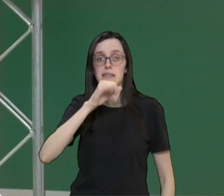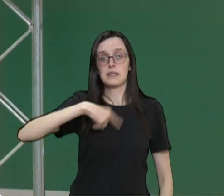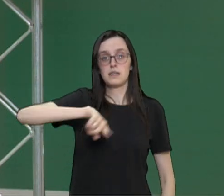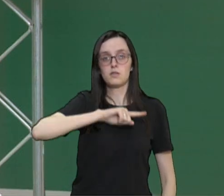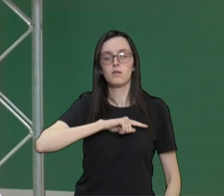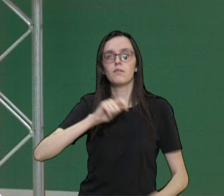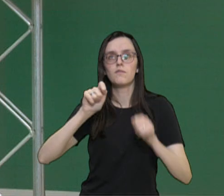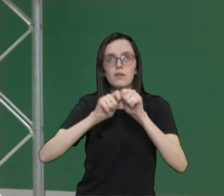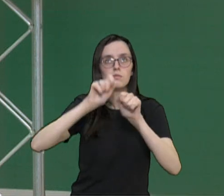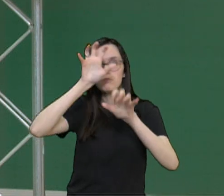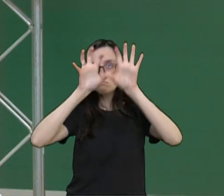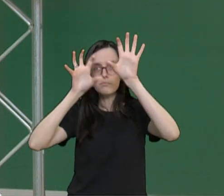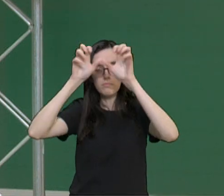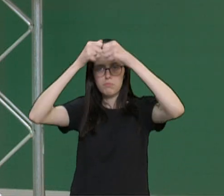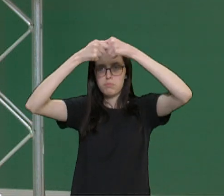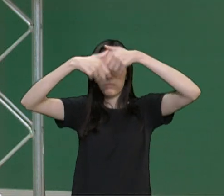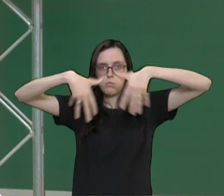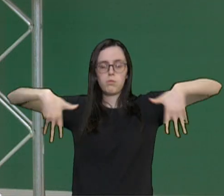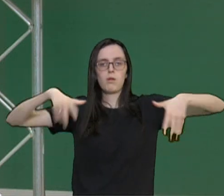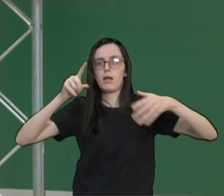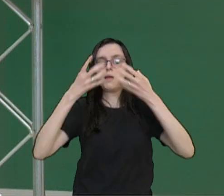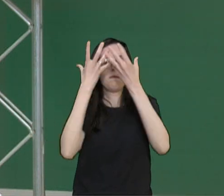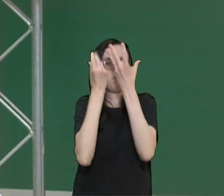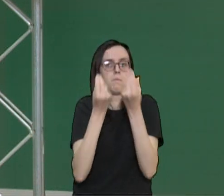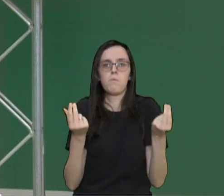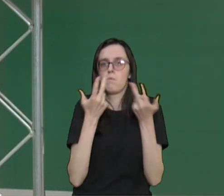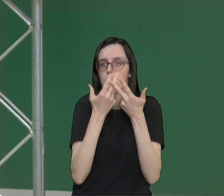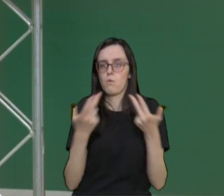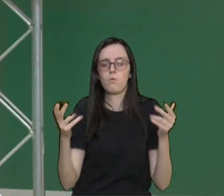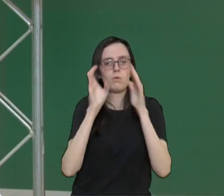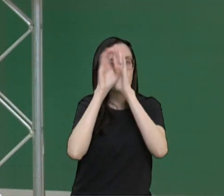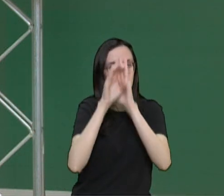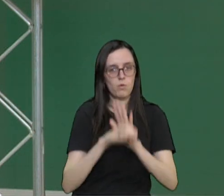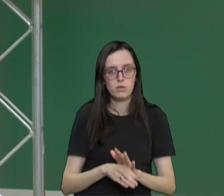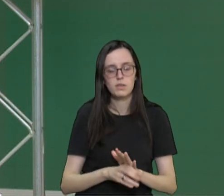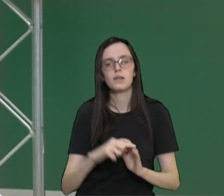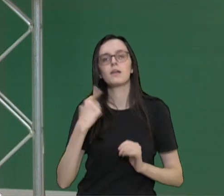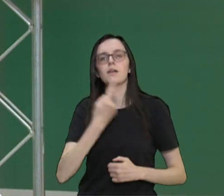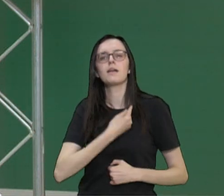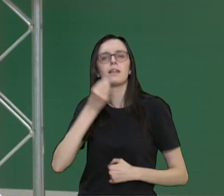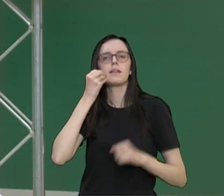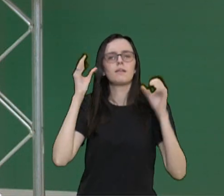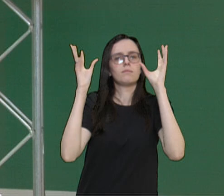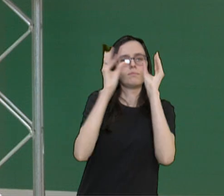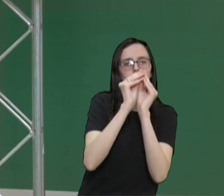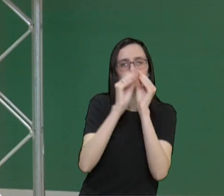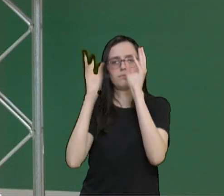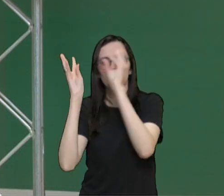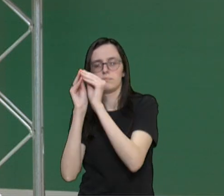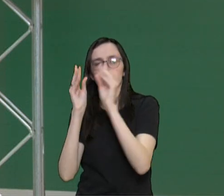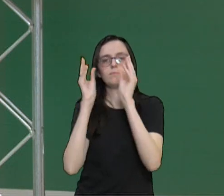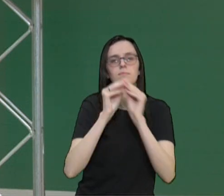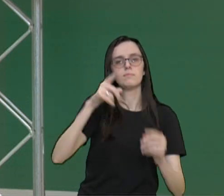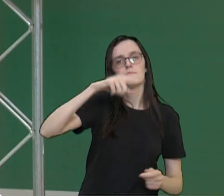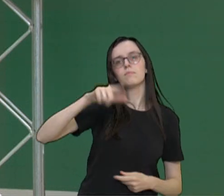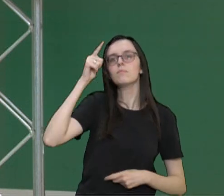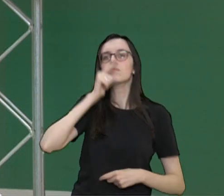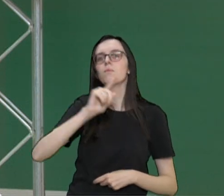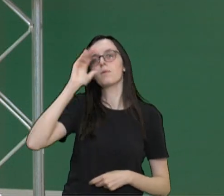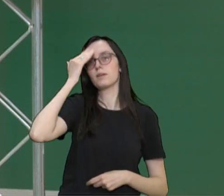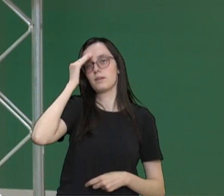mapa mental, tem muita ramificação, muita conceituação, e a gente vai meio que simplificar para vocês entenderem um